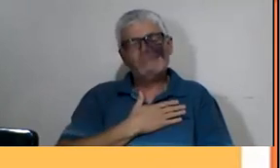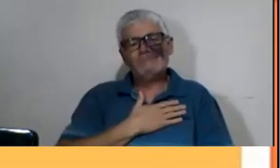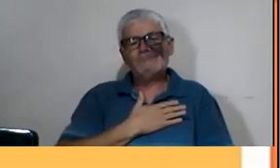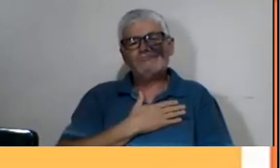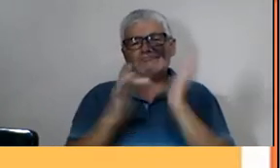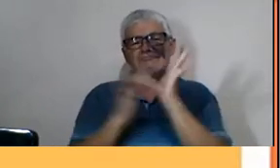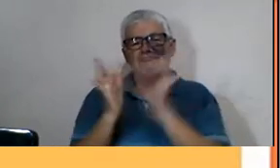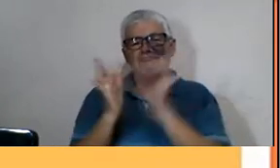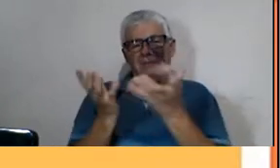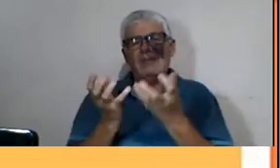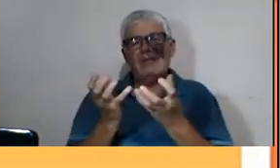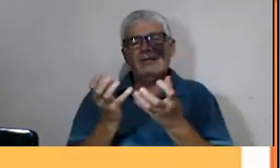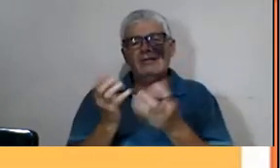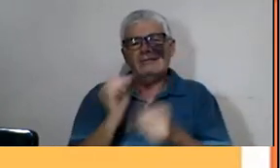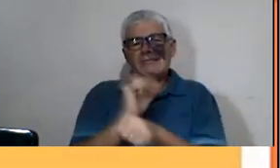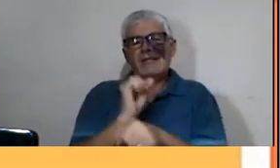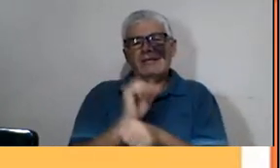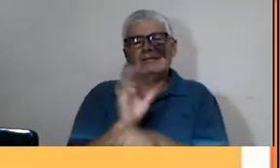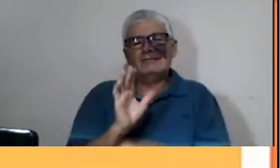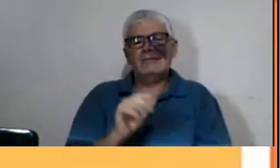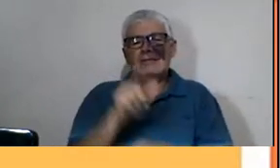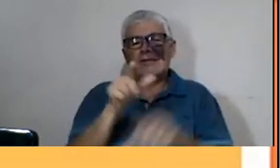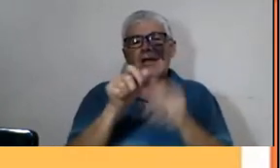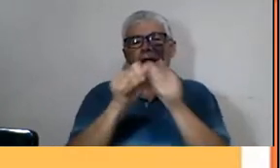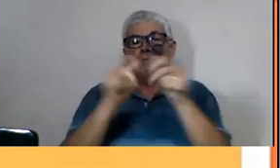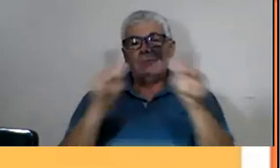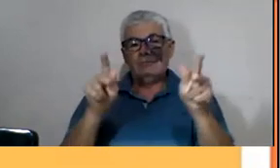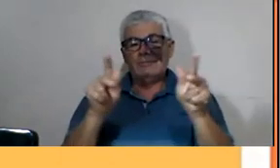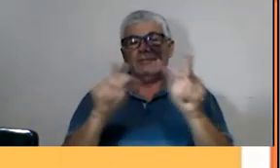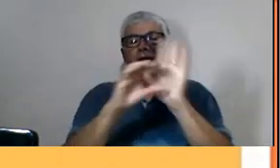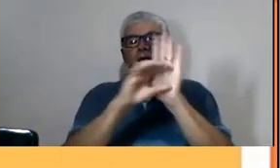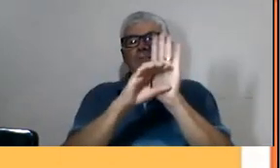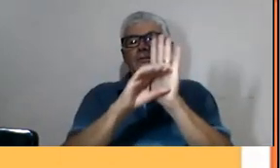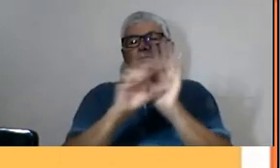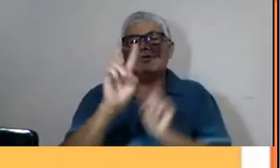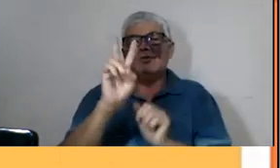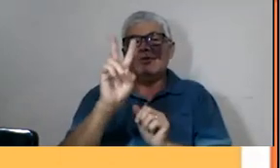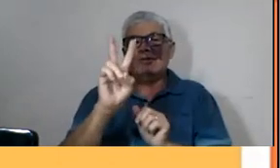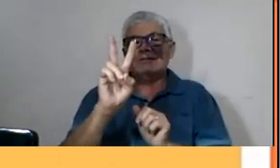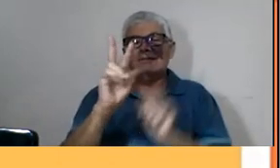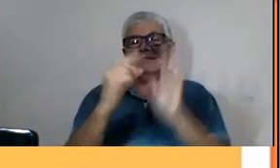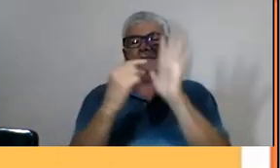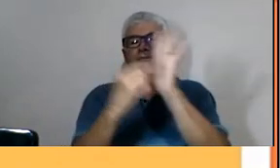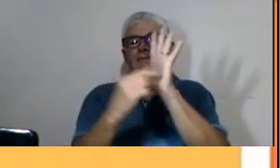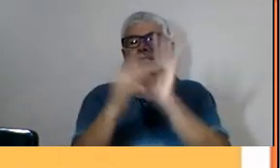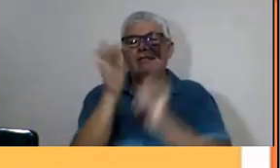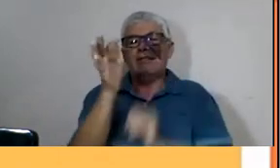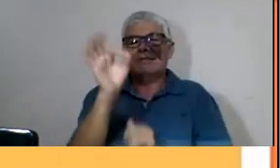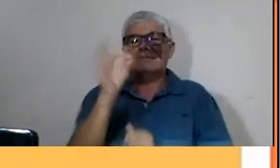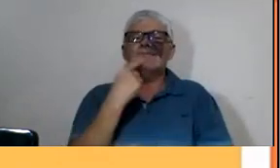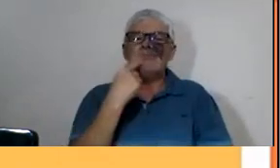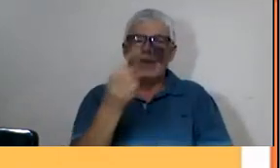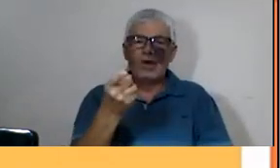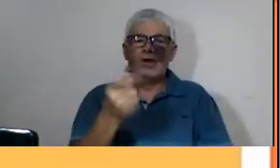contemporaneidade, que eles eram da mesma época. Né? Então, Ageu profetizou que o segundo templo, embora ele